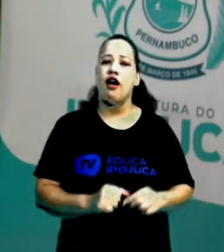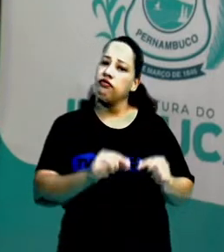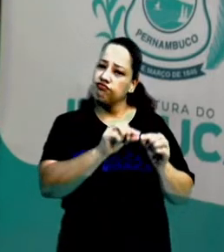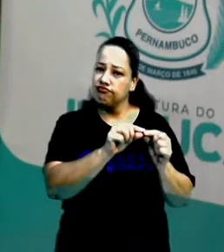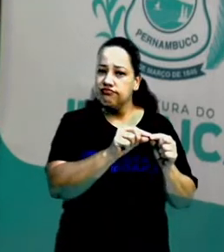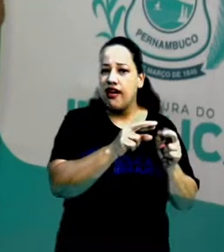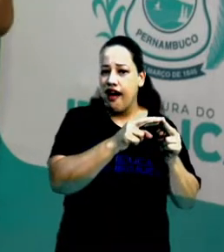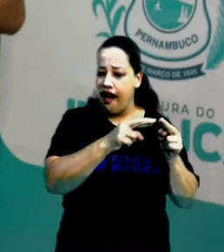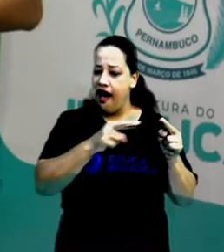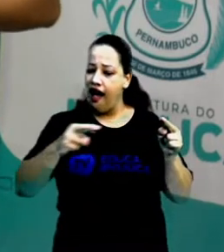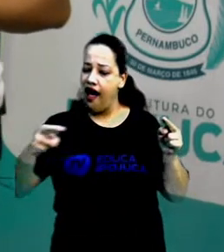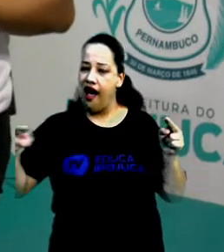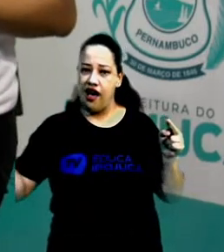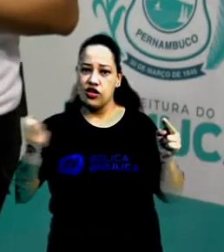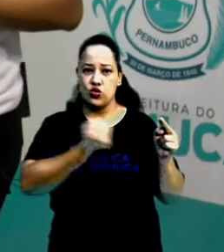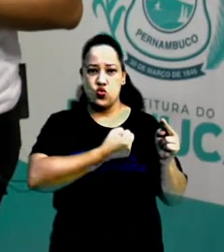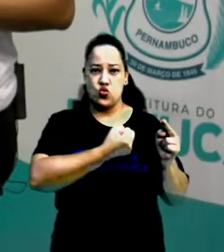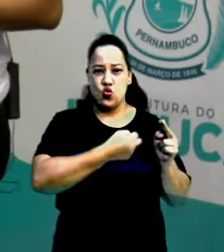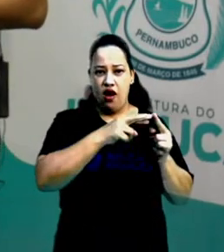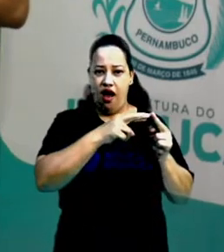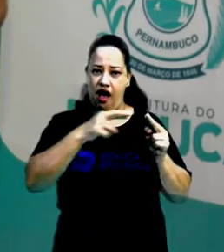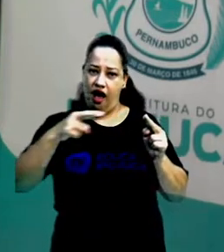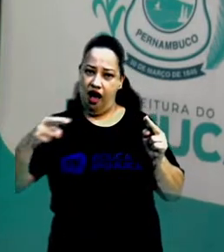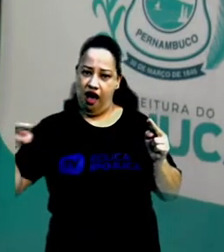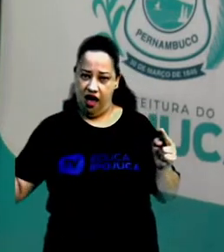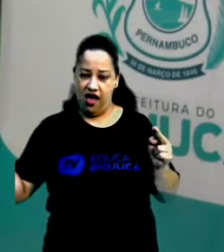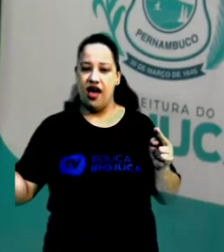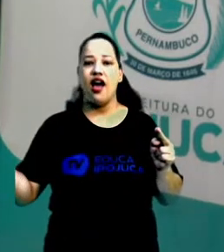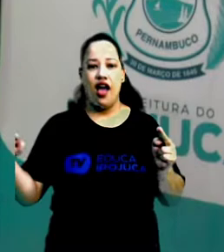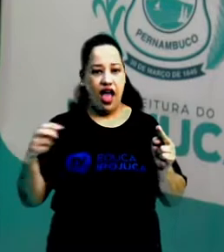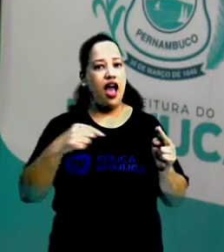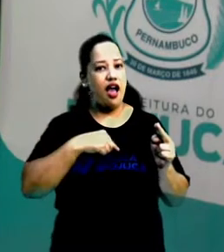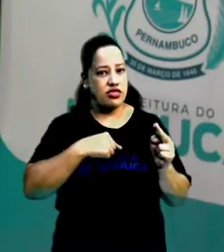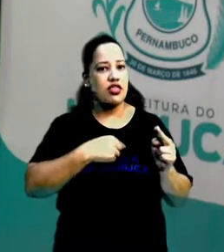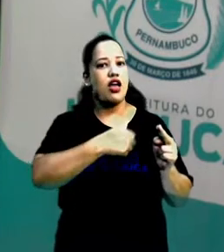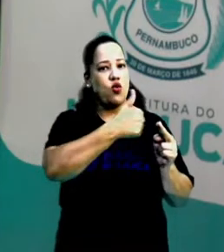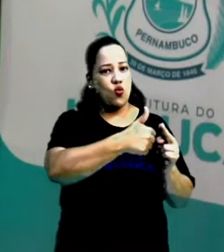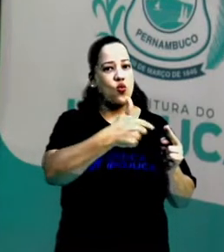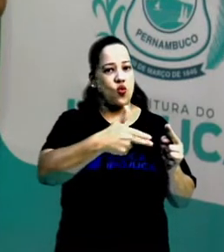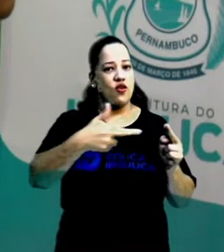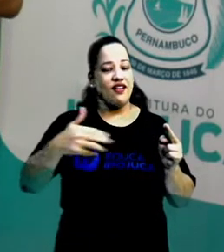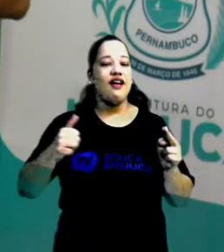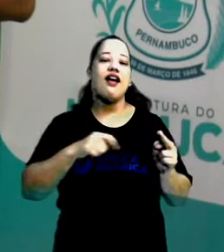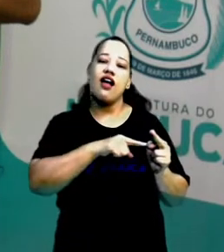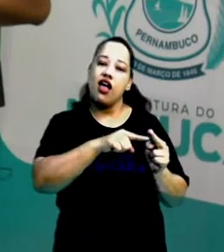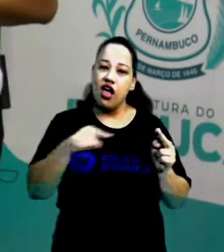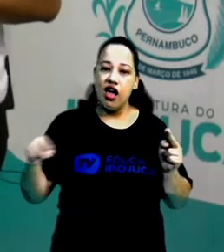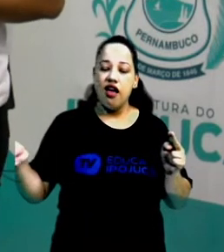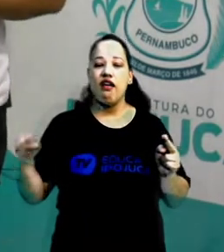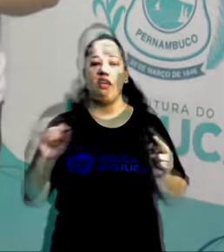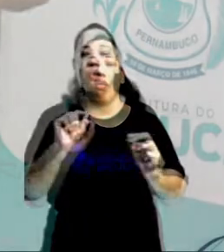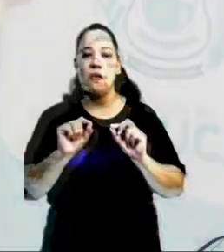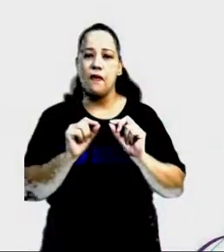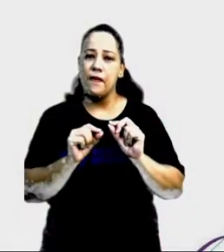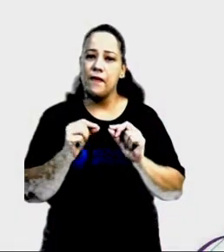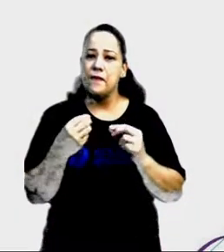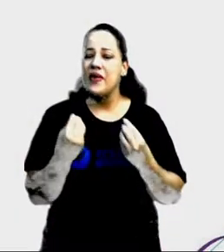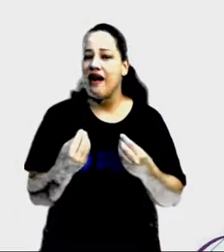numérica? A reta numérica é uma reta numerada, usada geralmente para